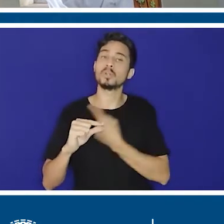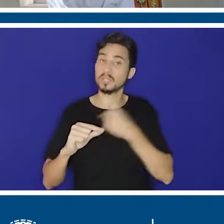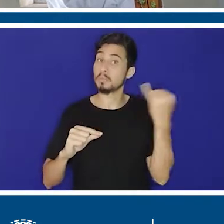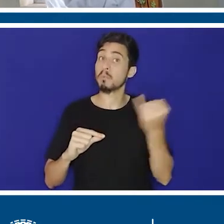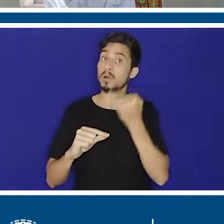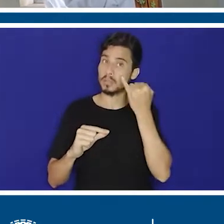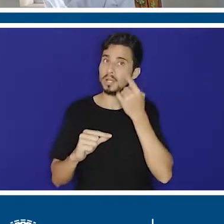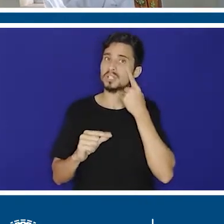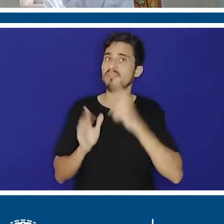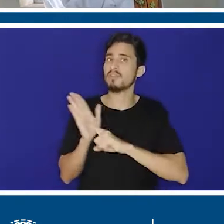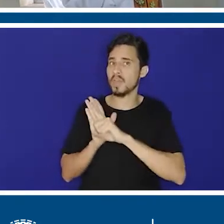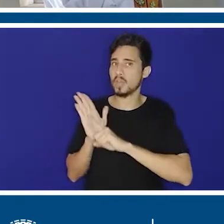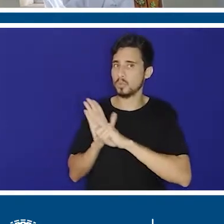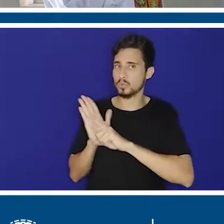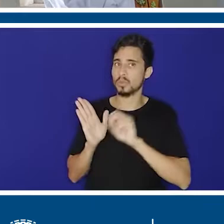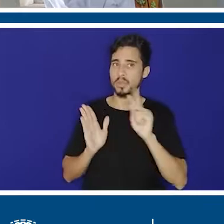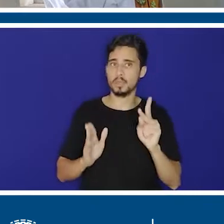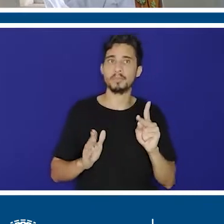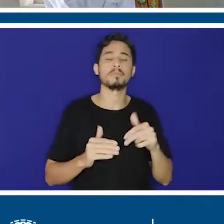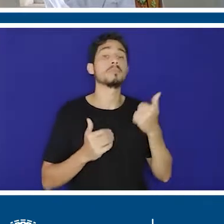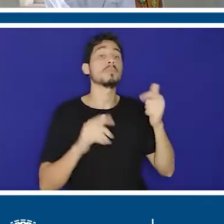outro.